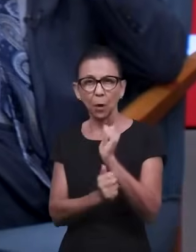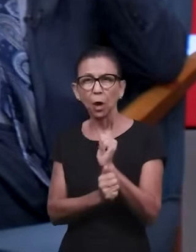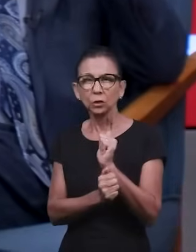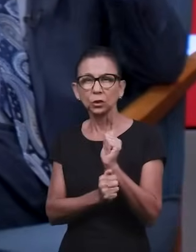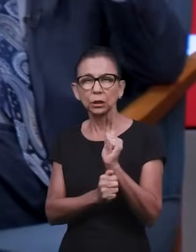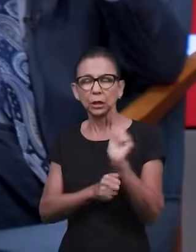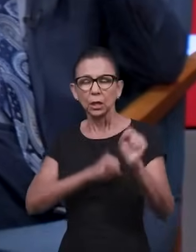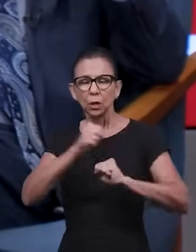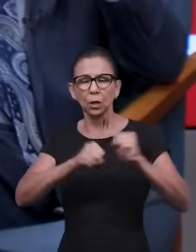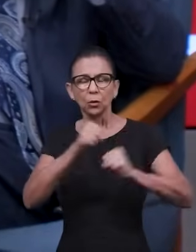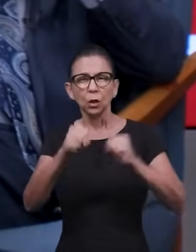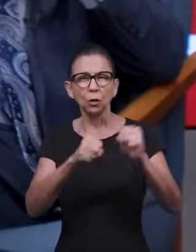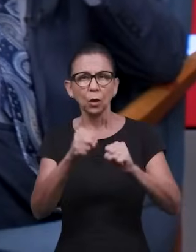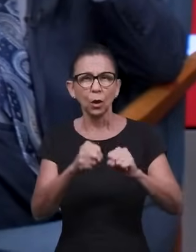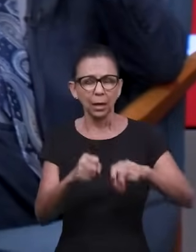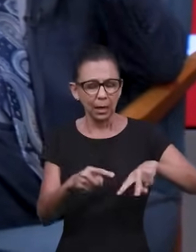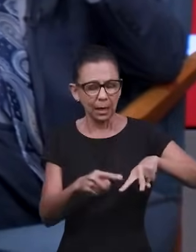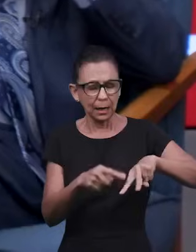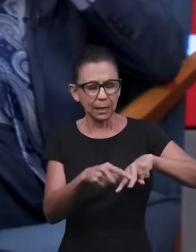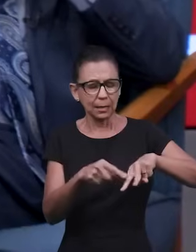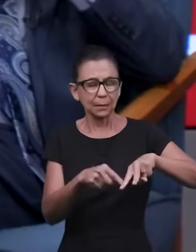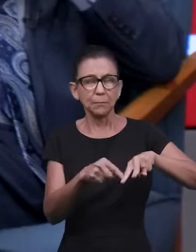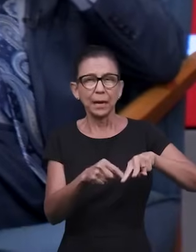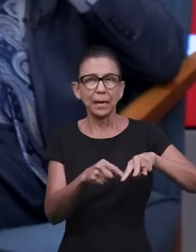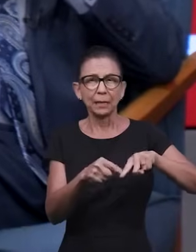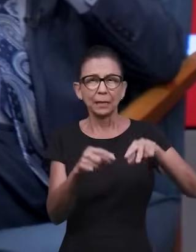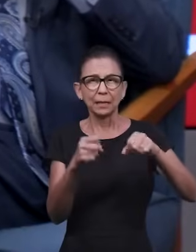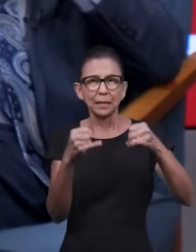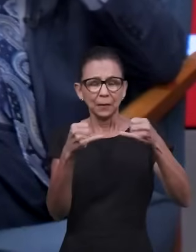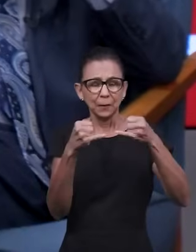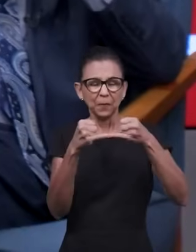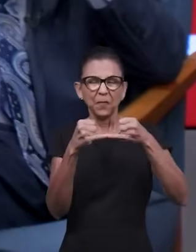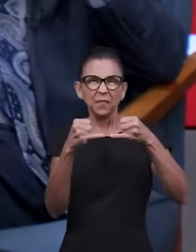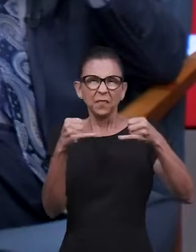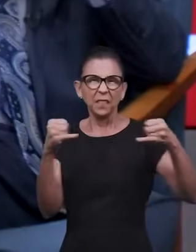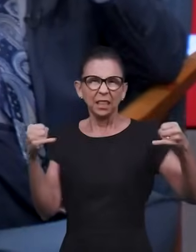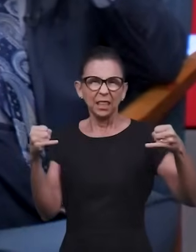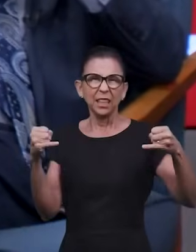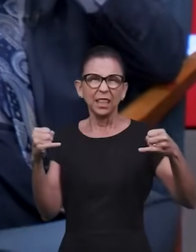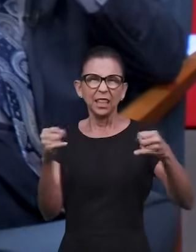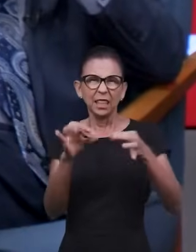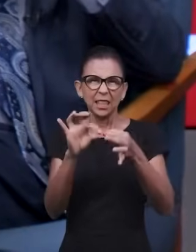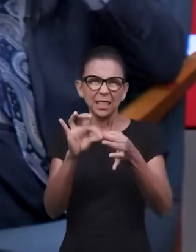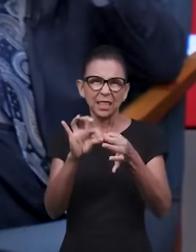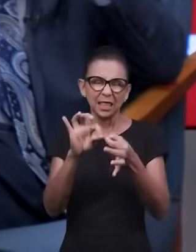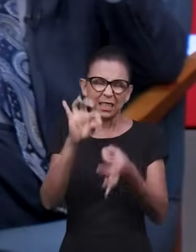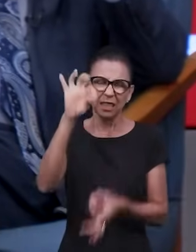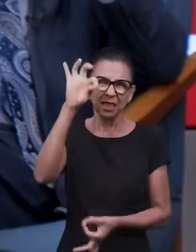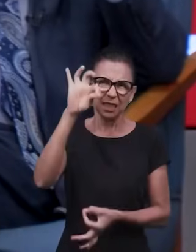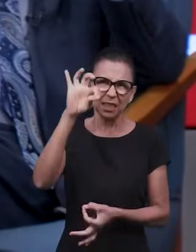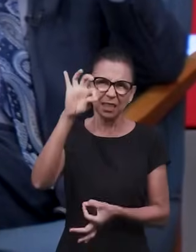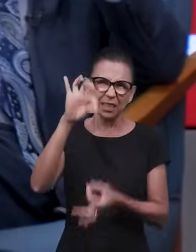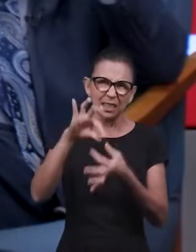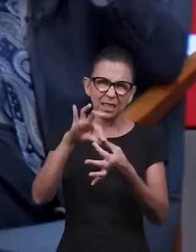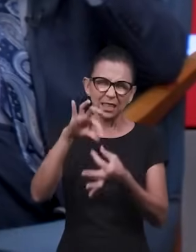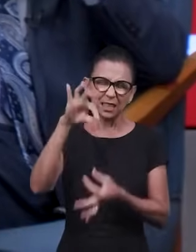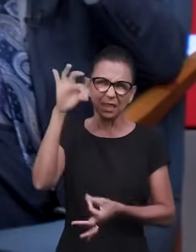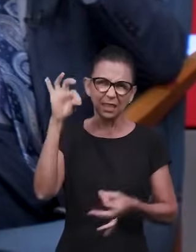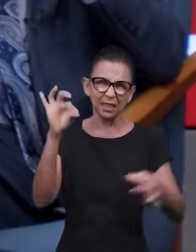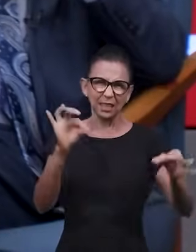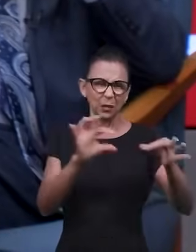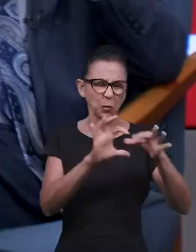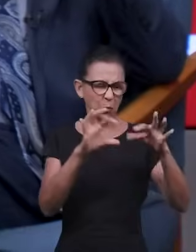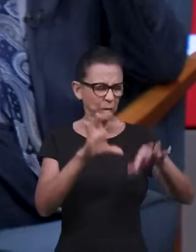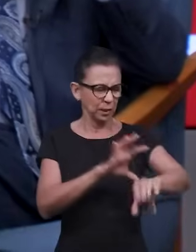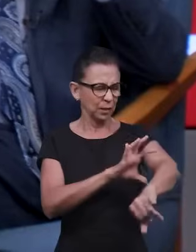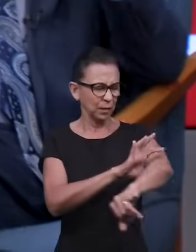tem uma agilidade uma força os ligamentos eles são são importantes porque eles ligam as